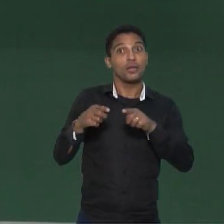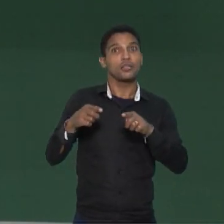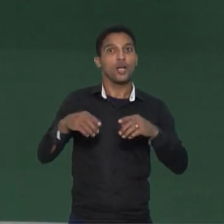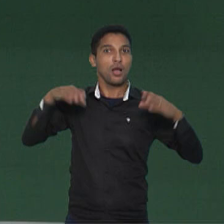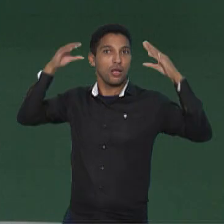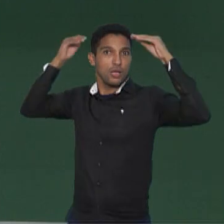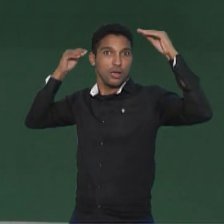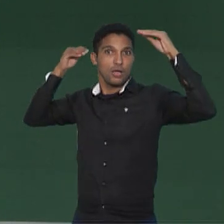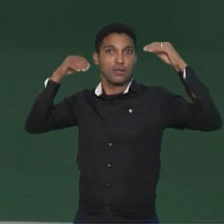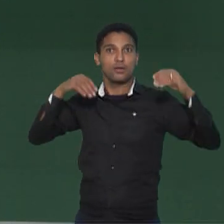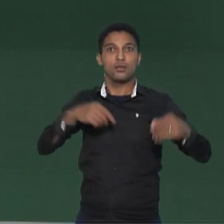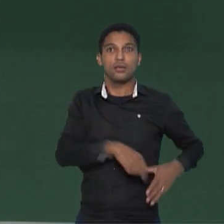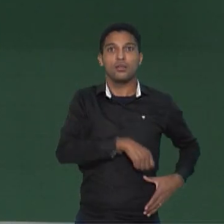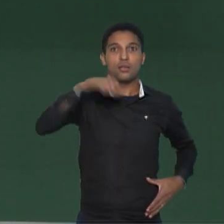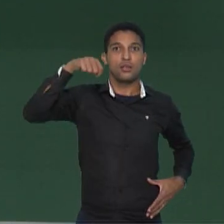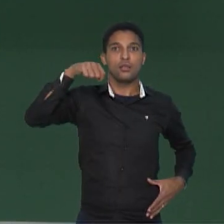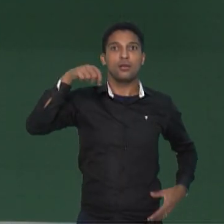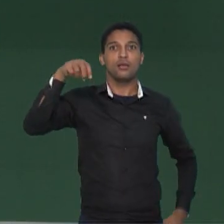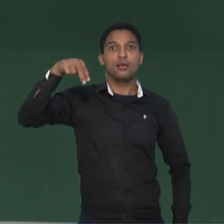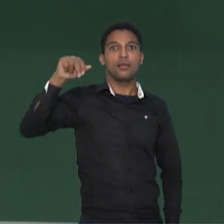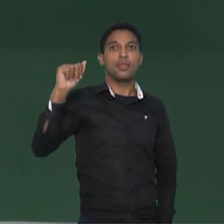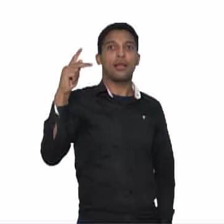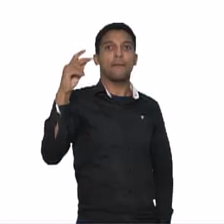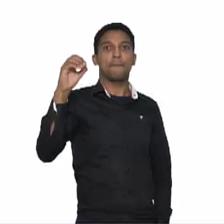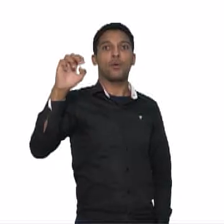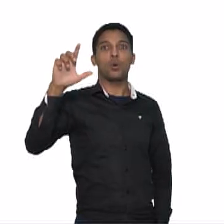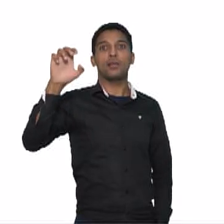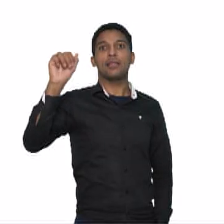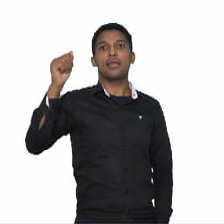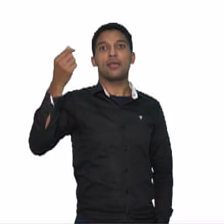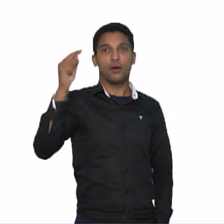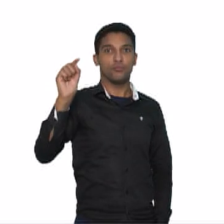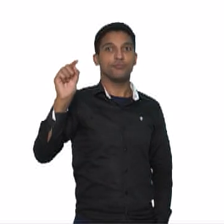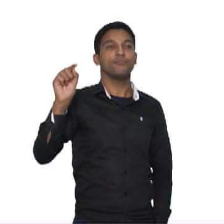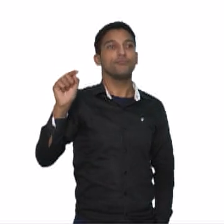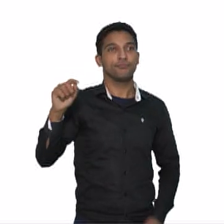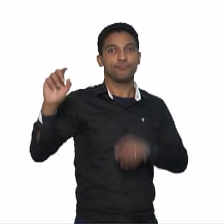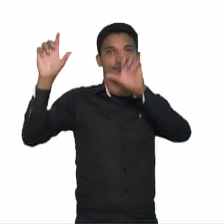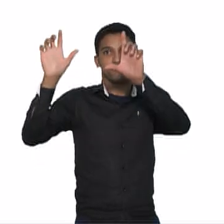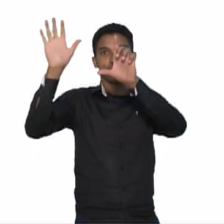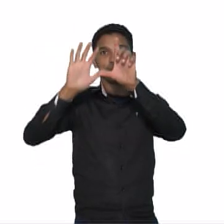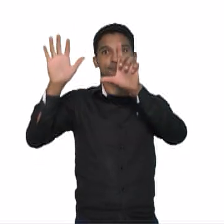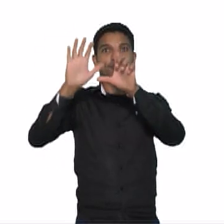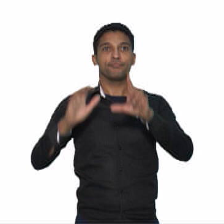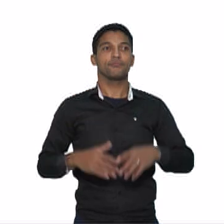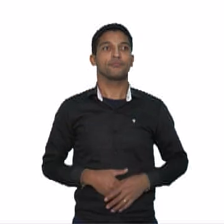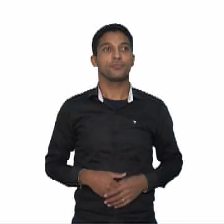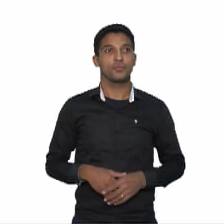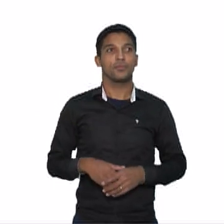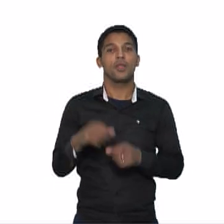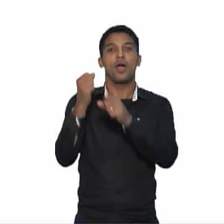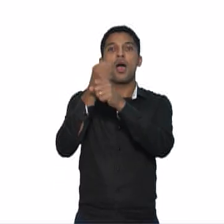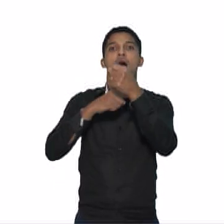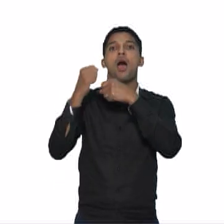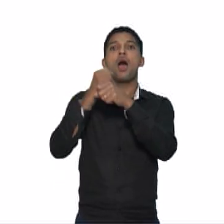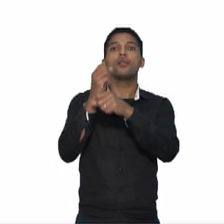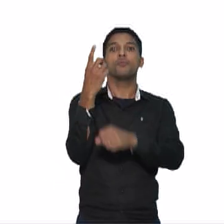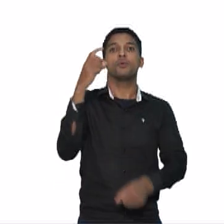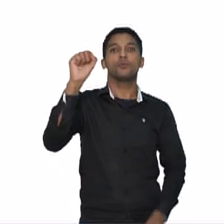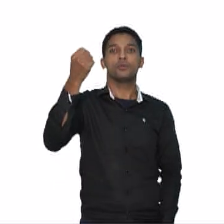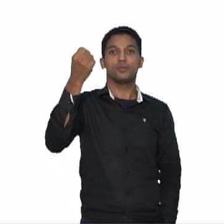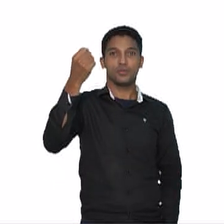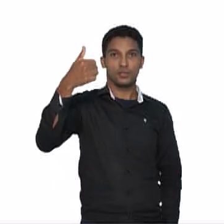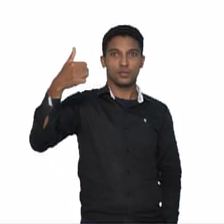Napoleão e Napoleão. O Imperador Napoleão e seus estudos nas Tulherias, né, em 1812. Veja o detalhe